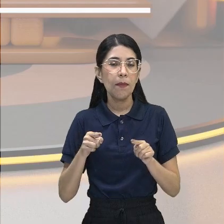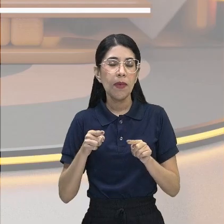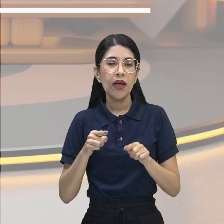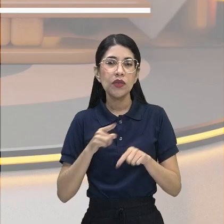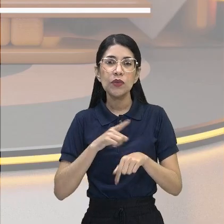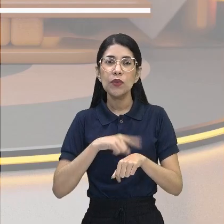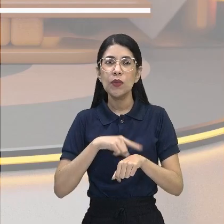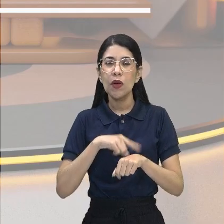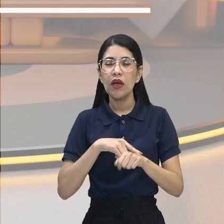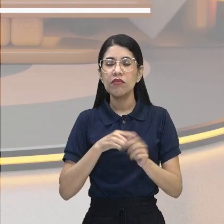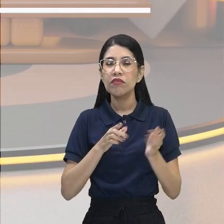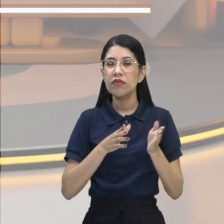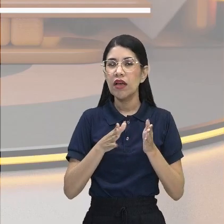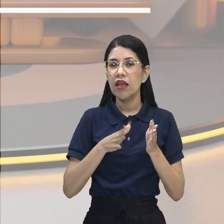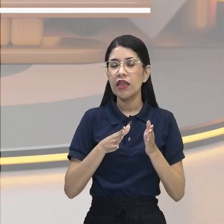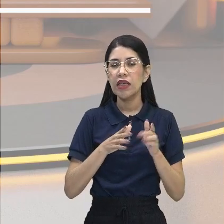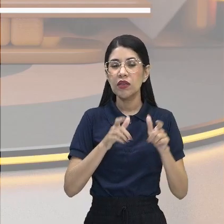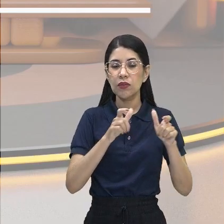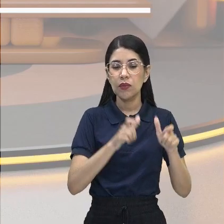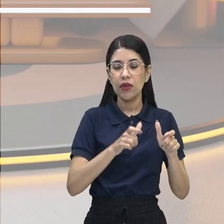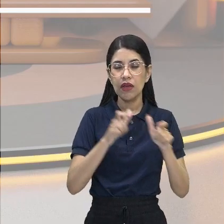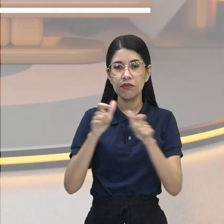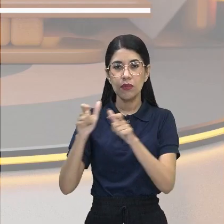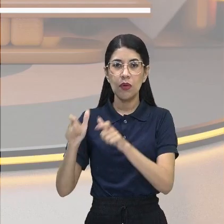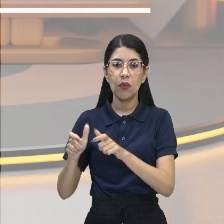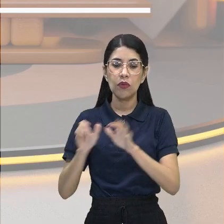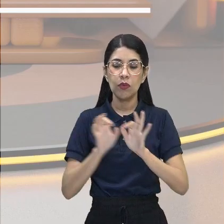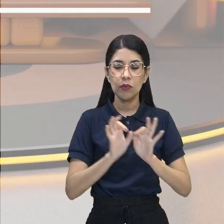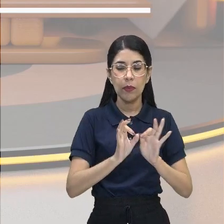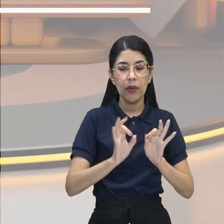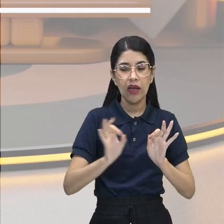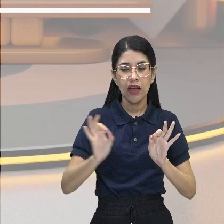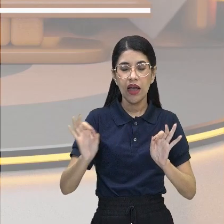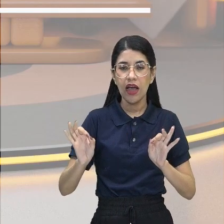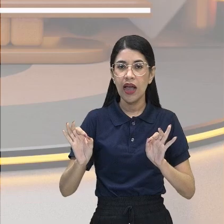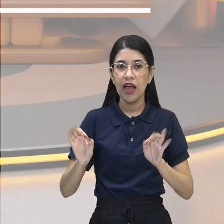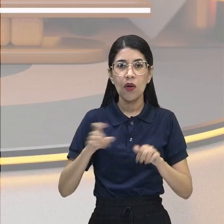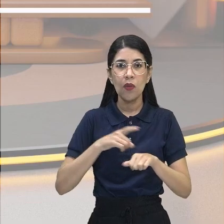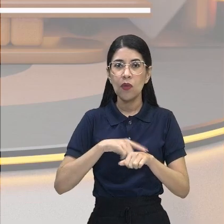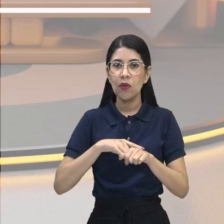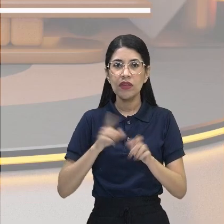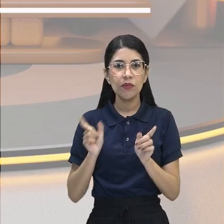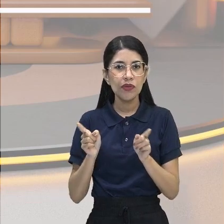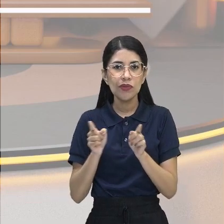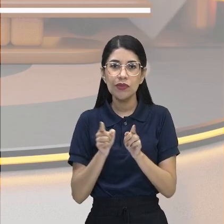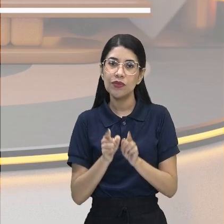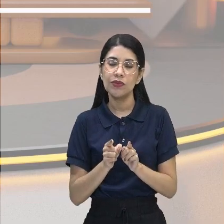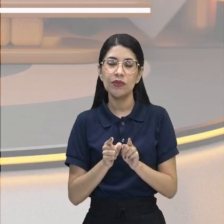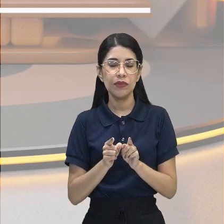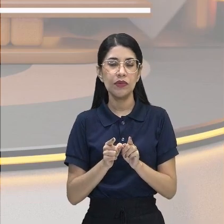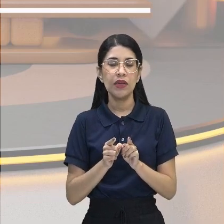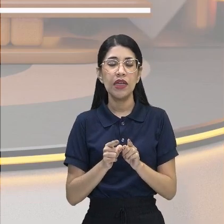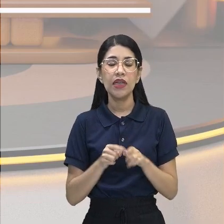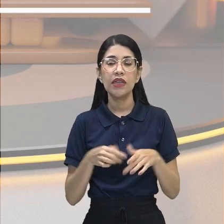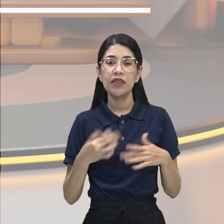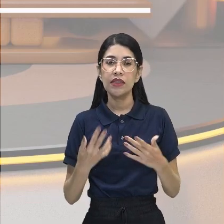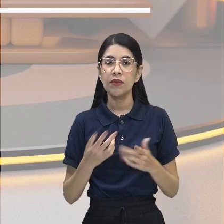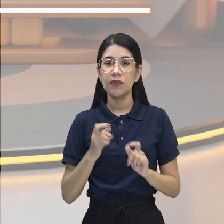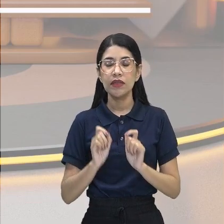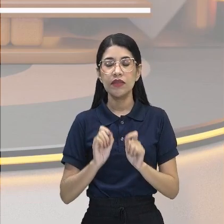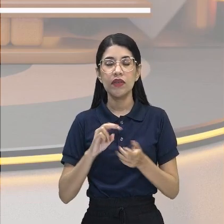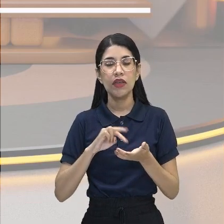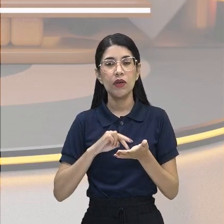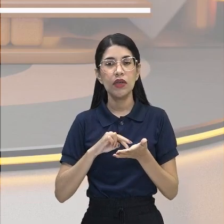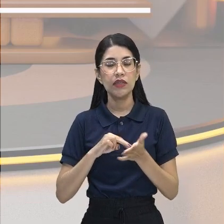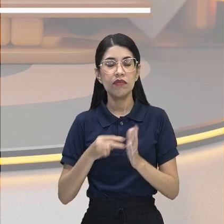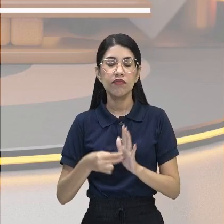para se deslocar de um local a outro diminuiu bastante. Então, essa questão dessa redução do